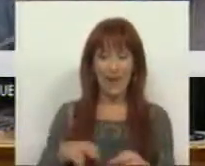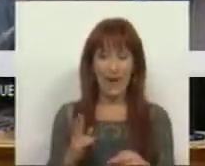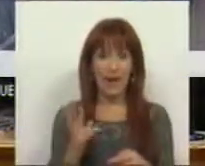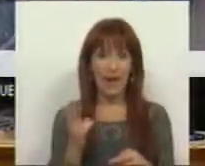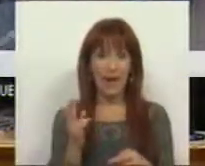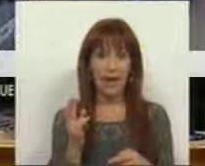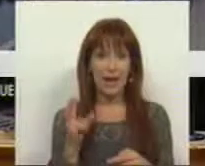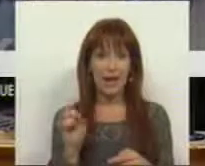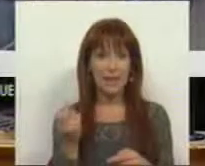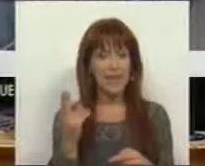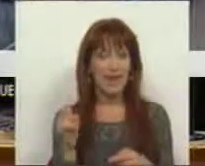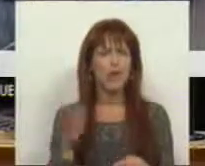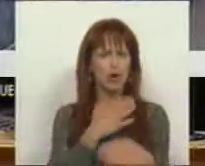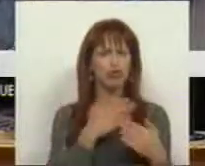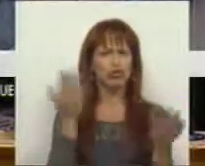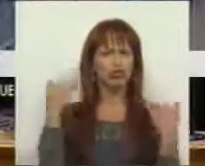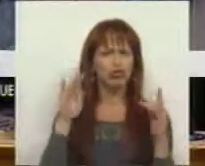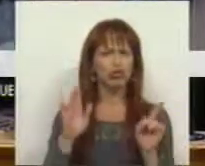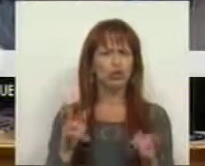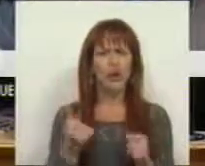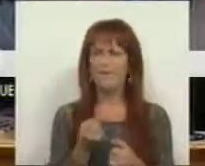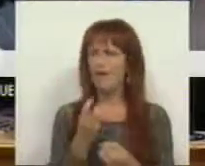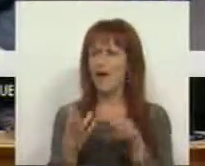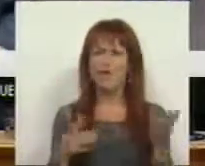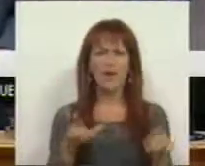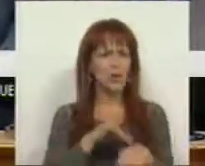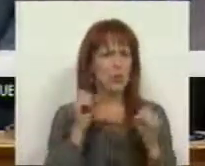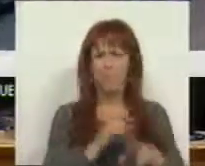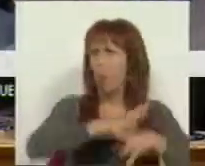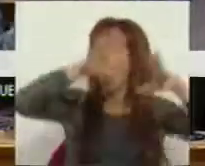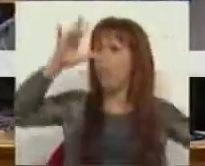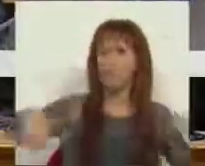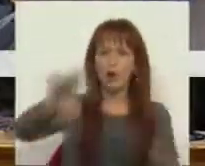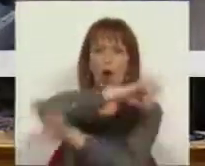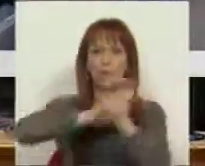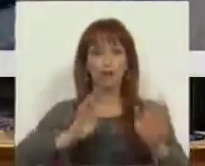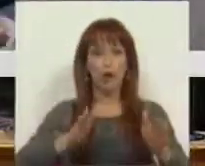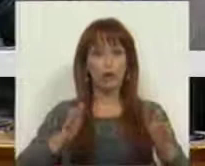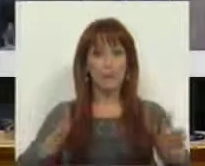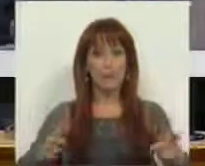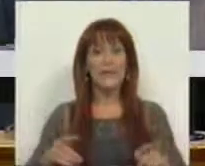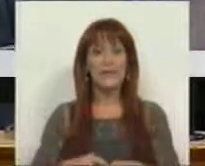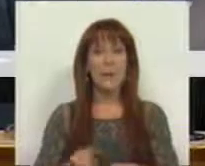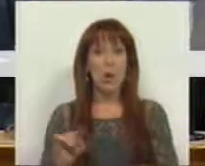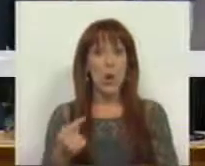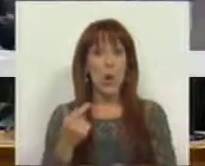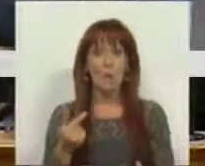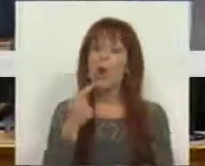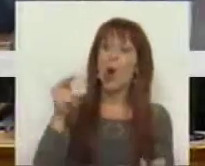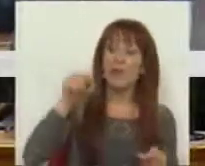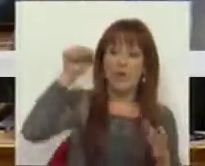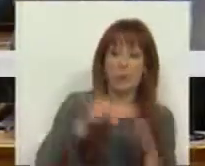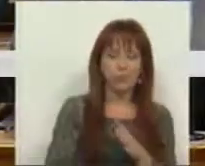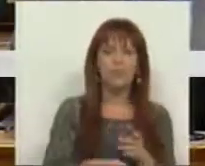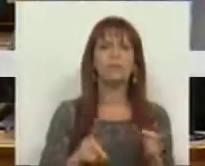foi responsável, no passado, por vastas epidemias na Europa. E, caso seja